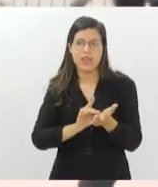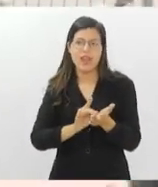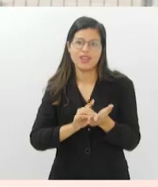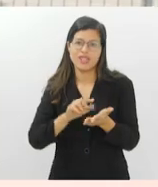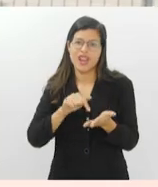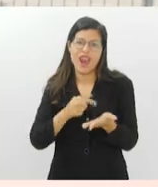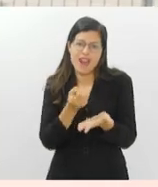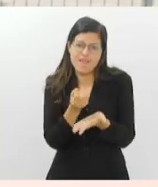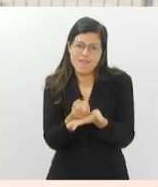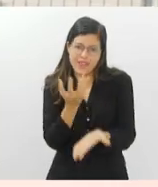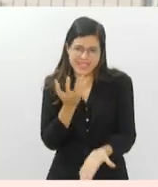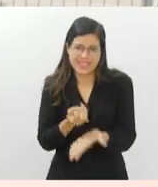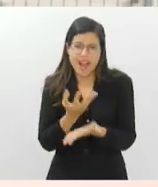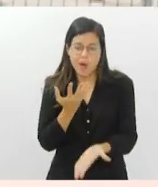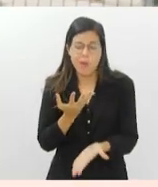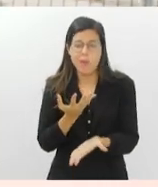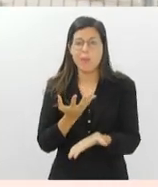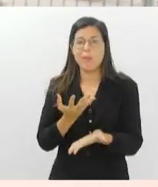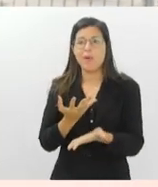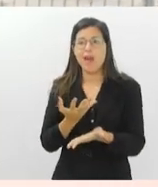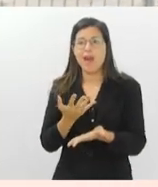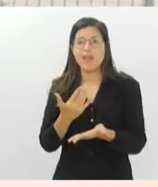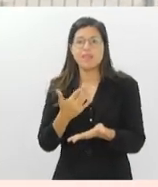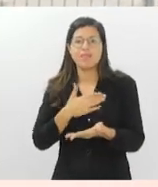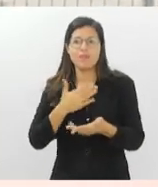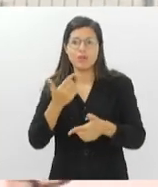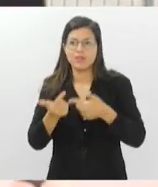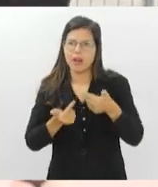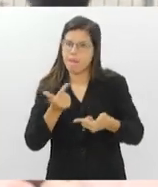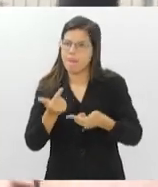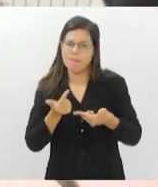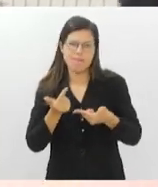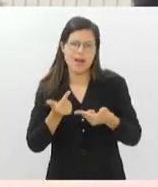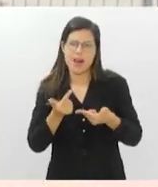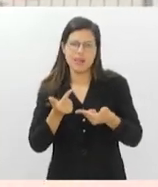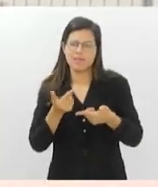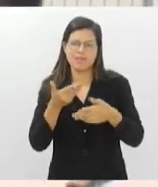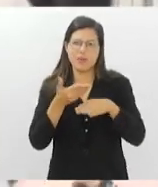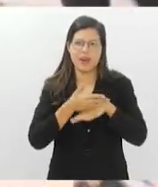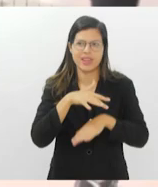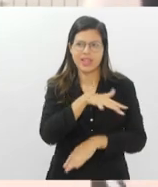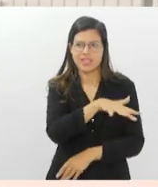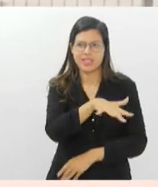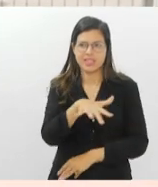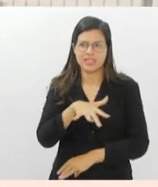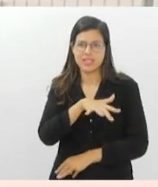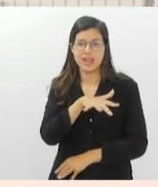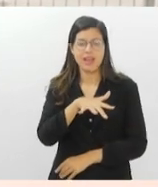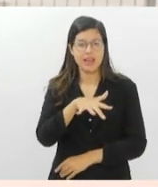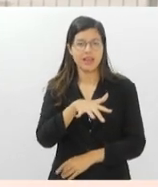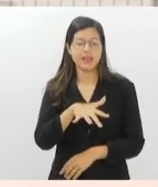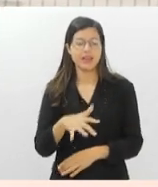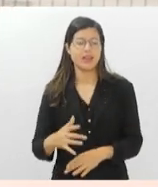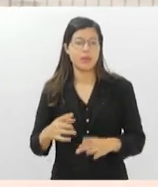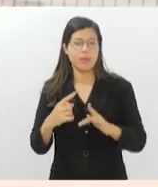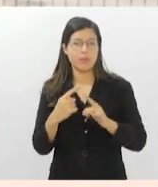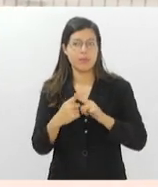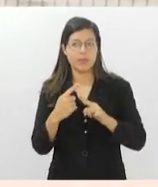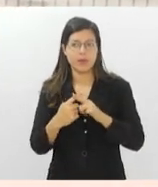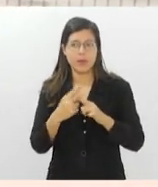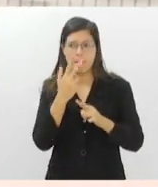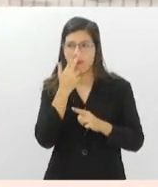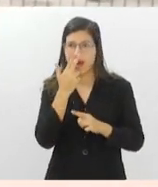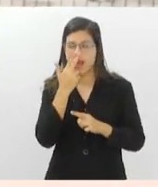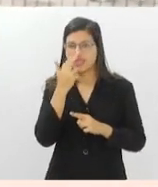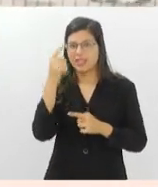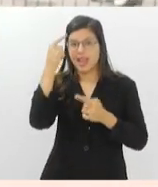autoficção. Então, aí o meu trabalho não entra nessa seara, não necessariamente, porque você está inventando